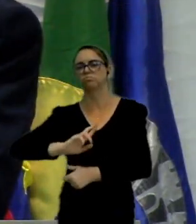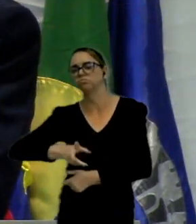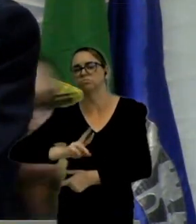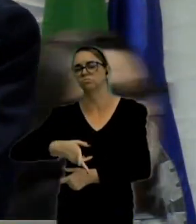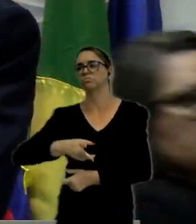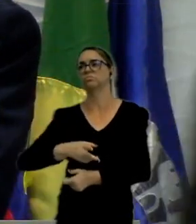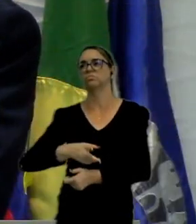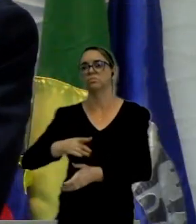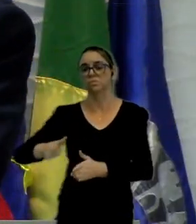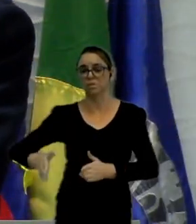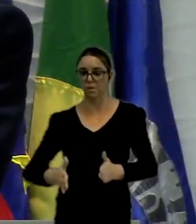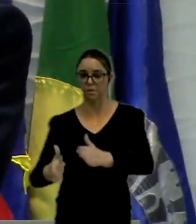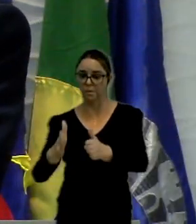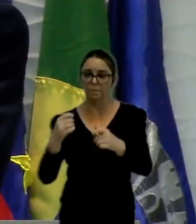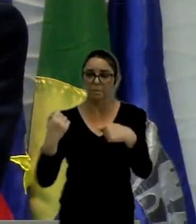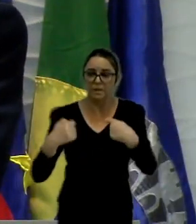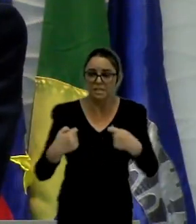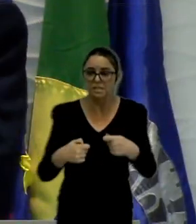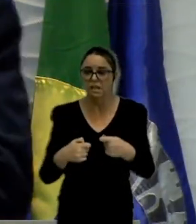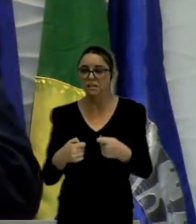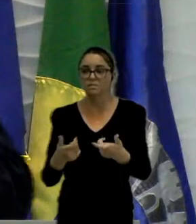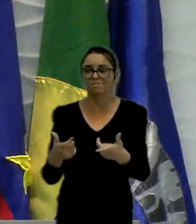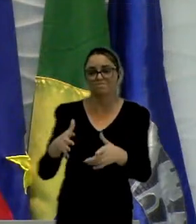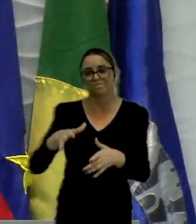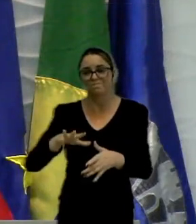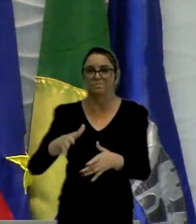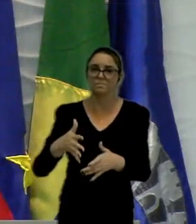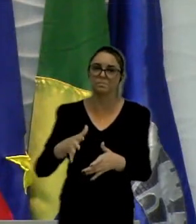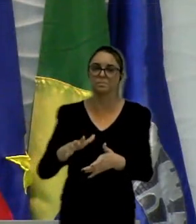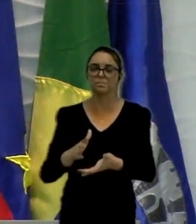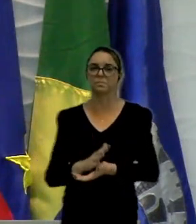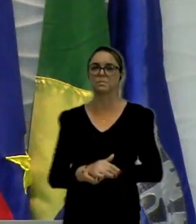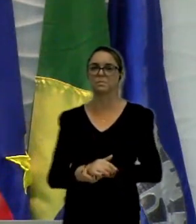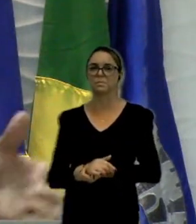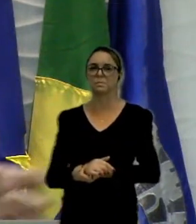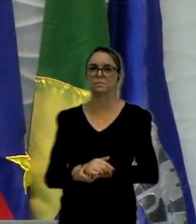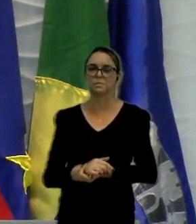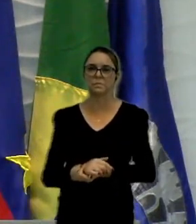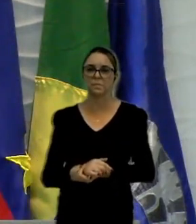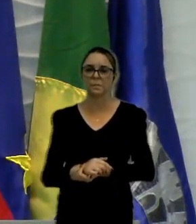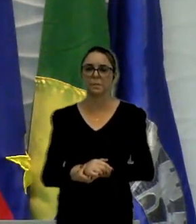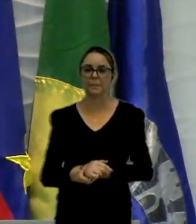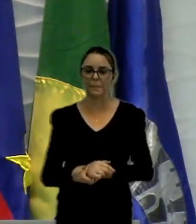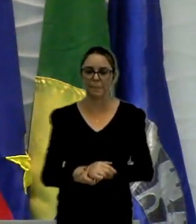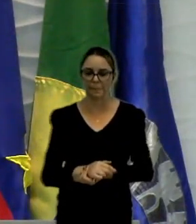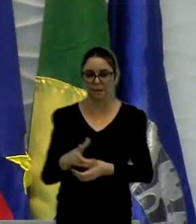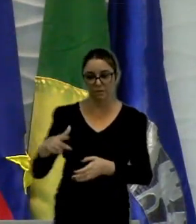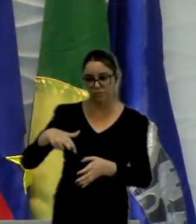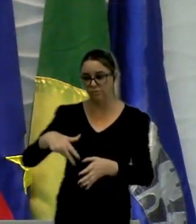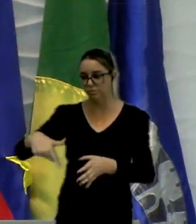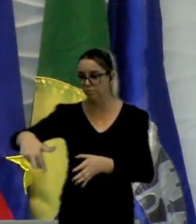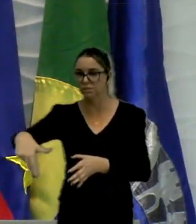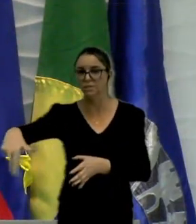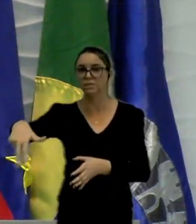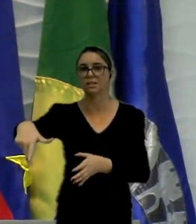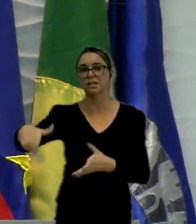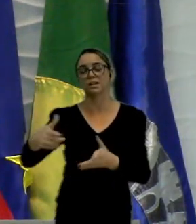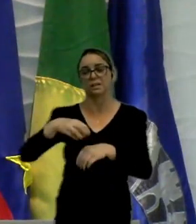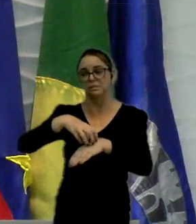uma estrada, no mínimo, razoável para andar para a Vila do Espírito Santo, aqui para